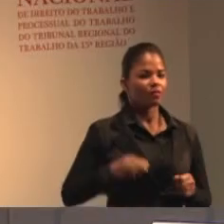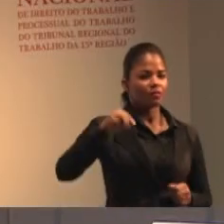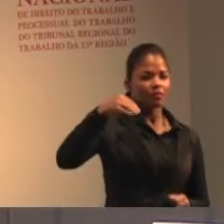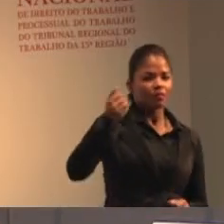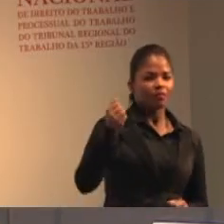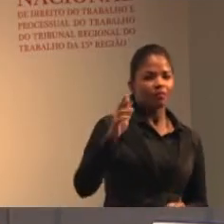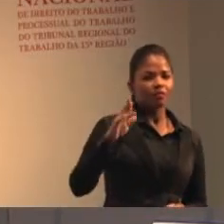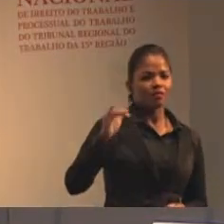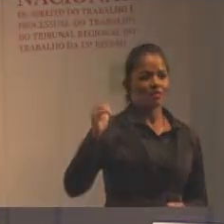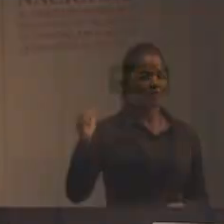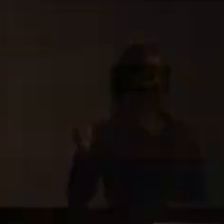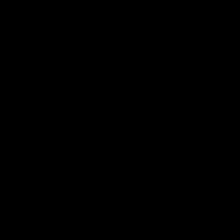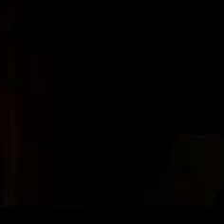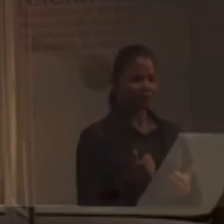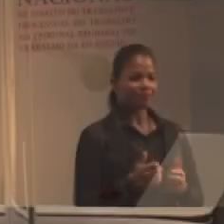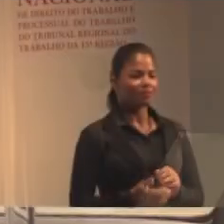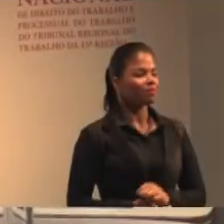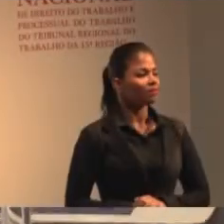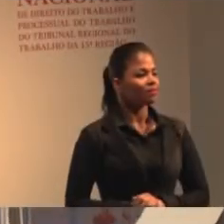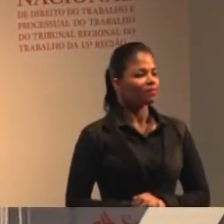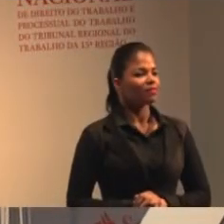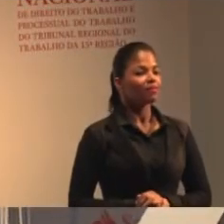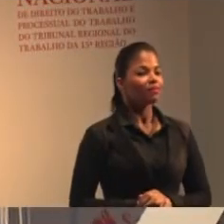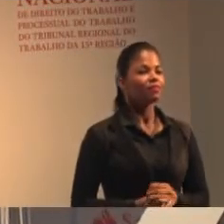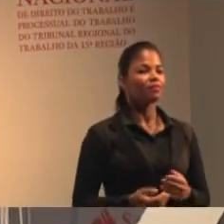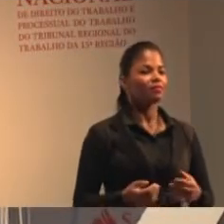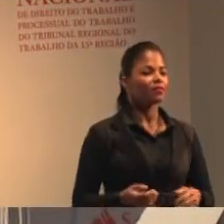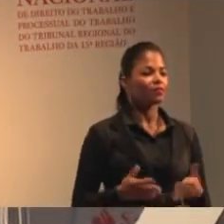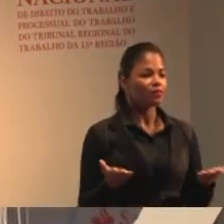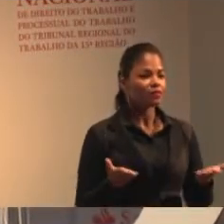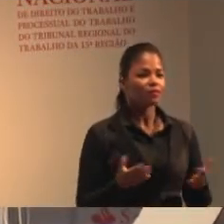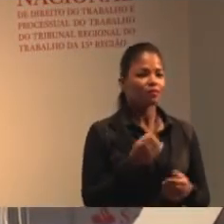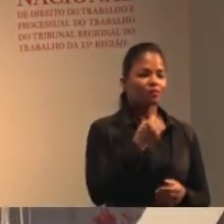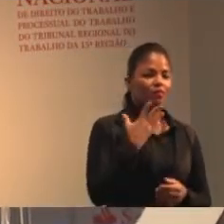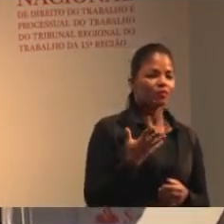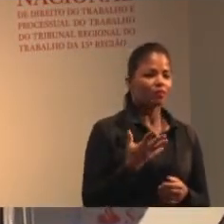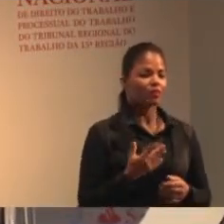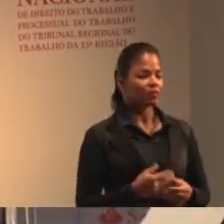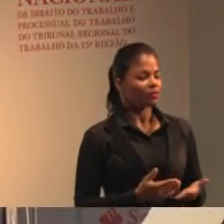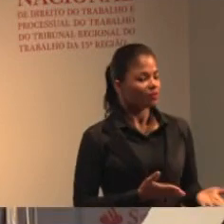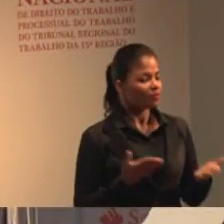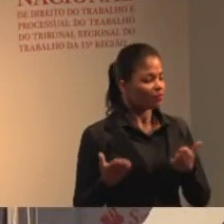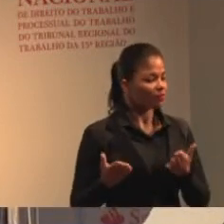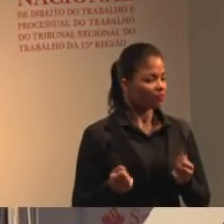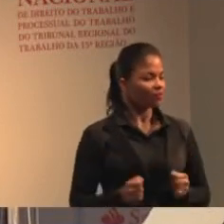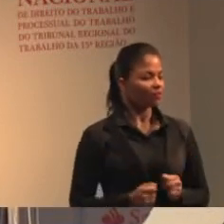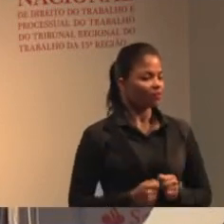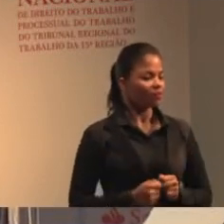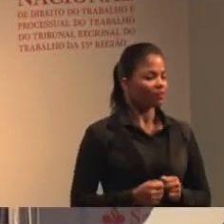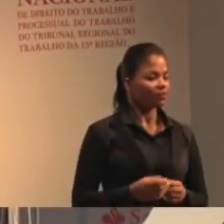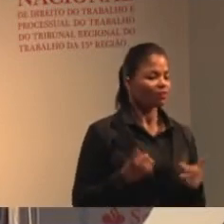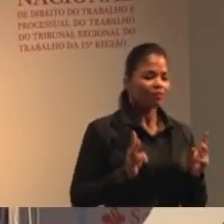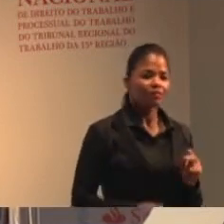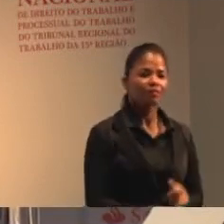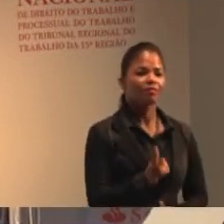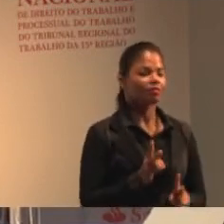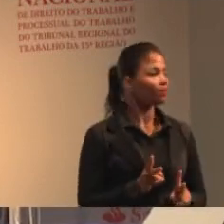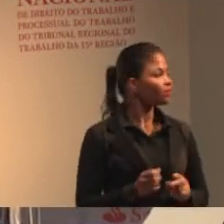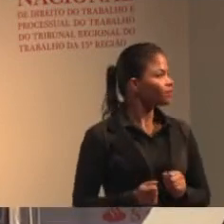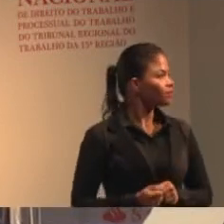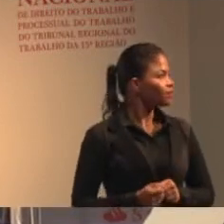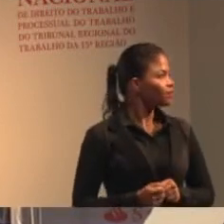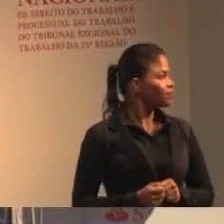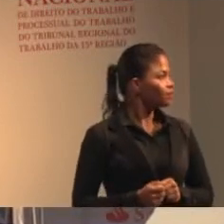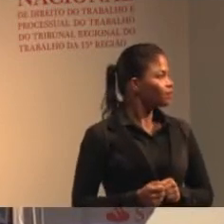de Cerqueira César Targa. Gente, quebrando completamente o protocolo, eu quero um dia sem preguiça.